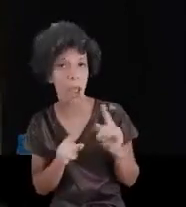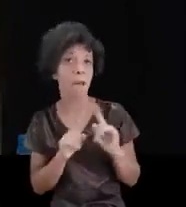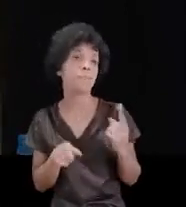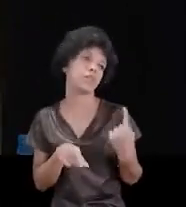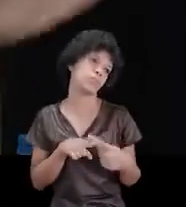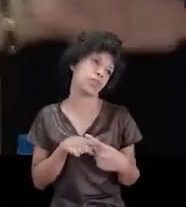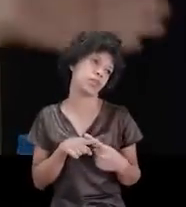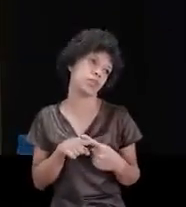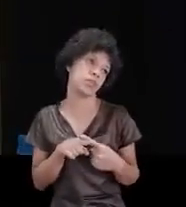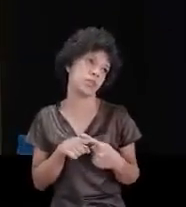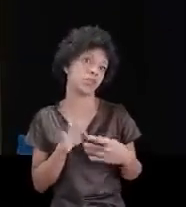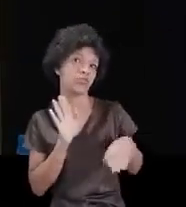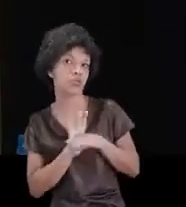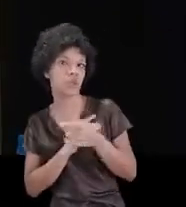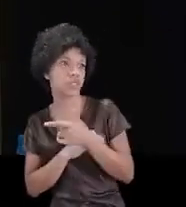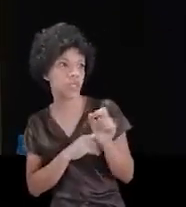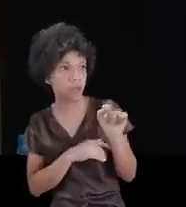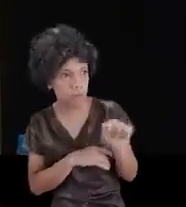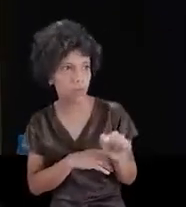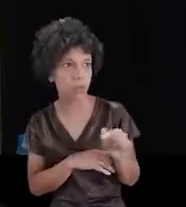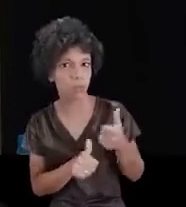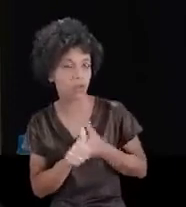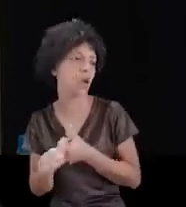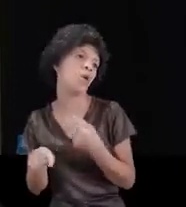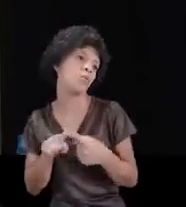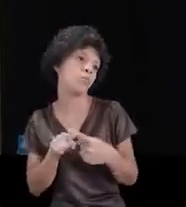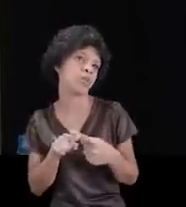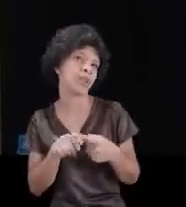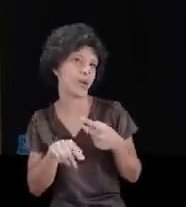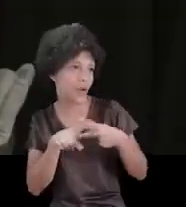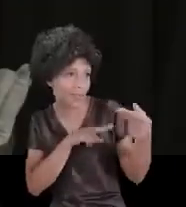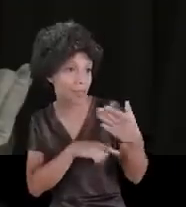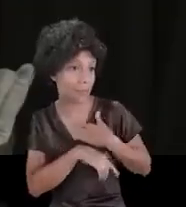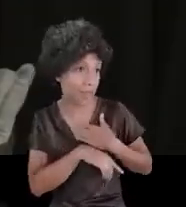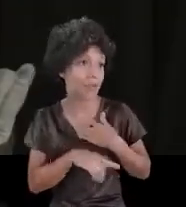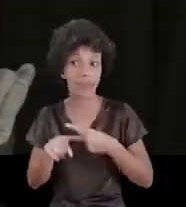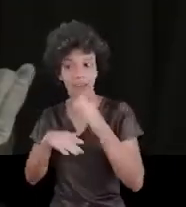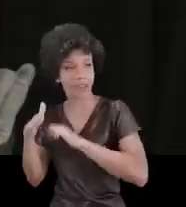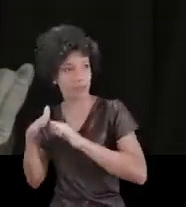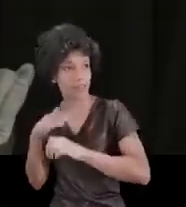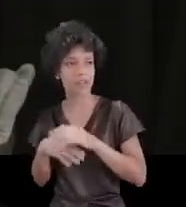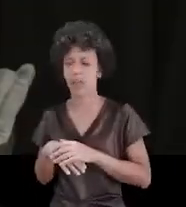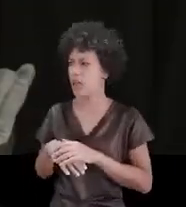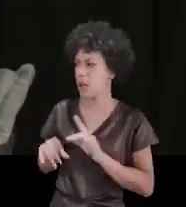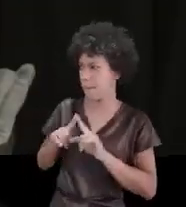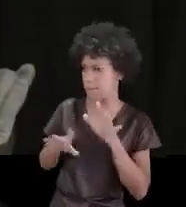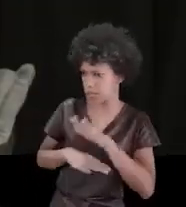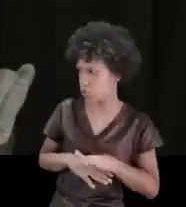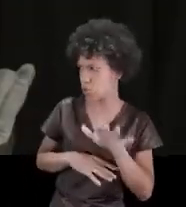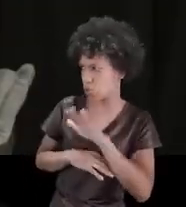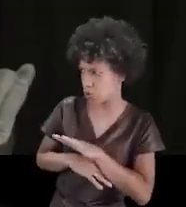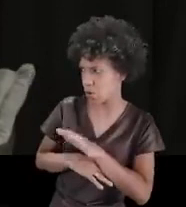100 mil agora da última vez porque eu ganhei no meu pessoal e ganhei na empresa entendeu aqui na live aqui todas elas